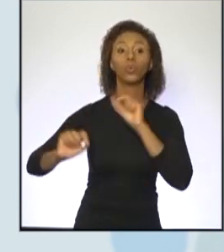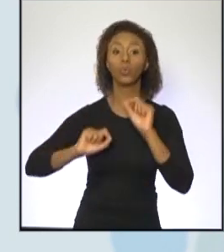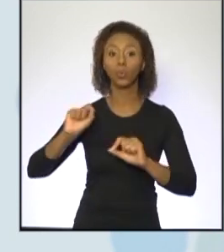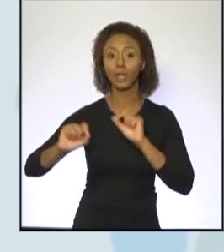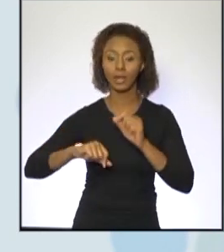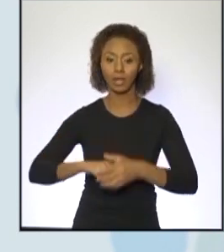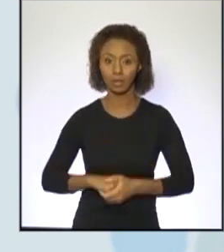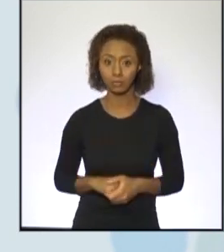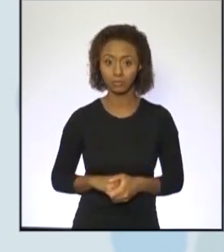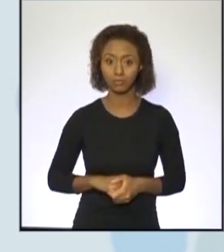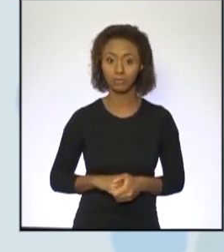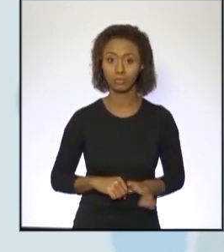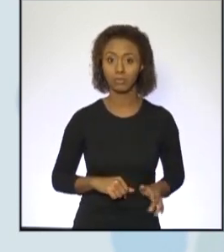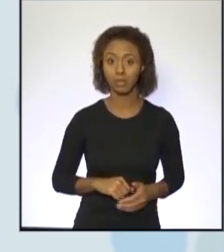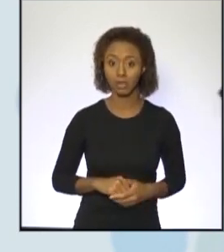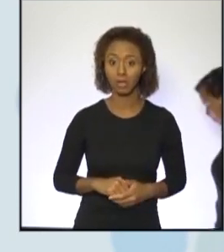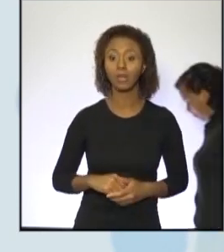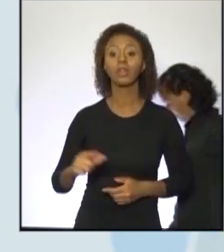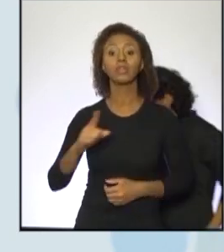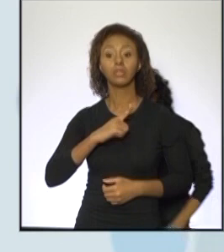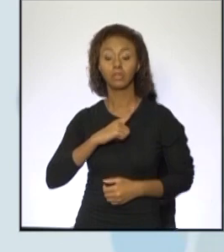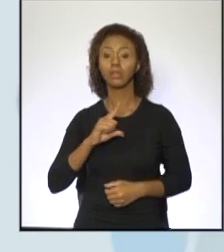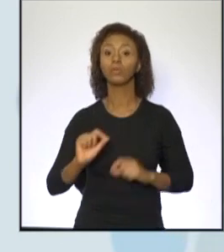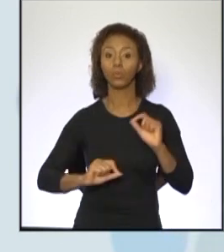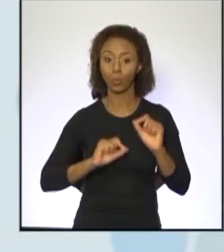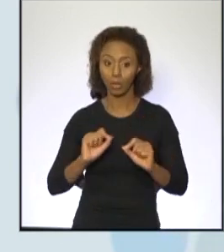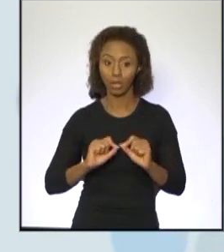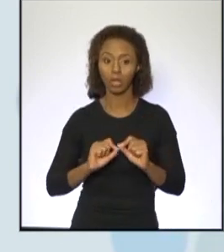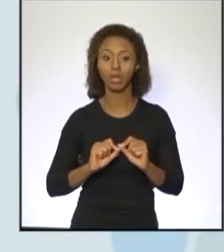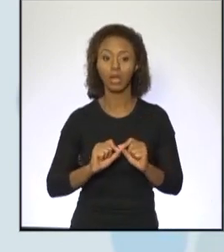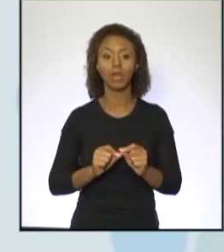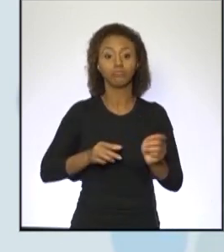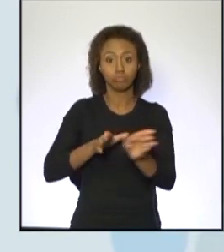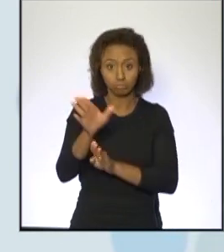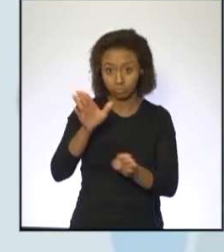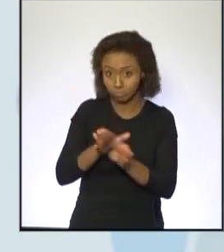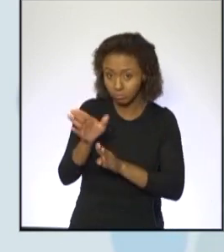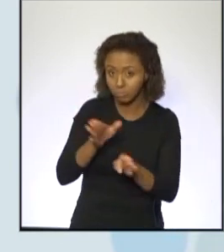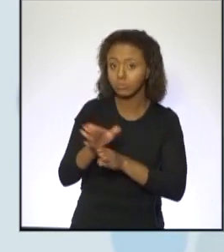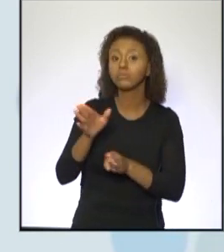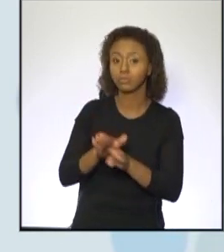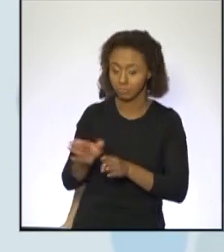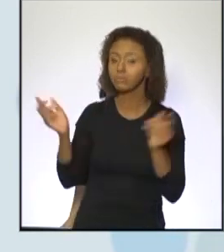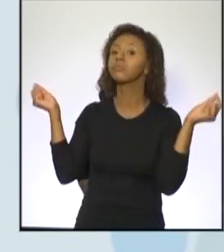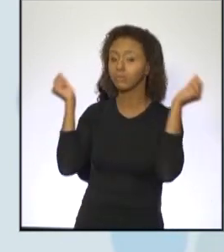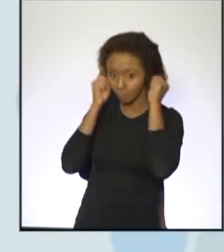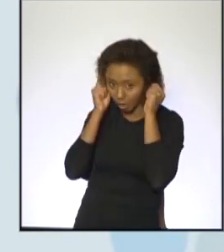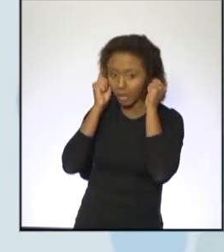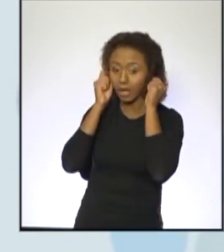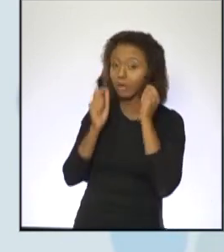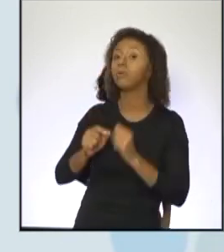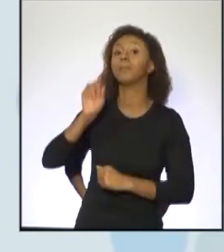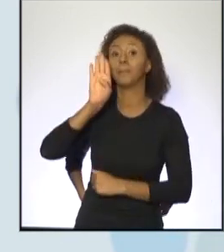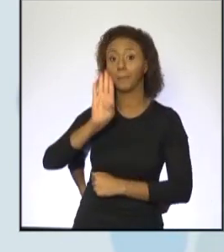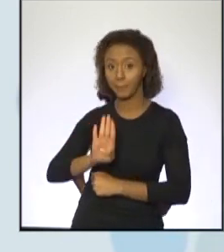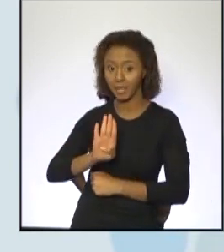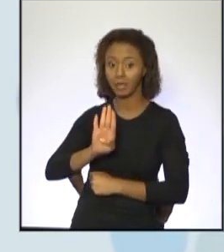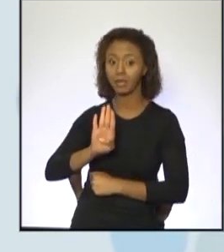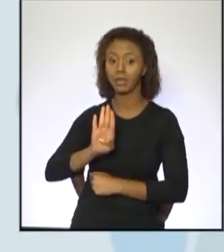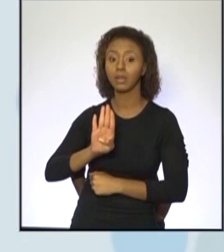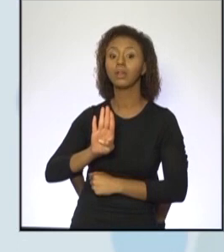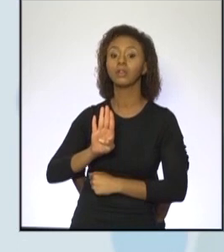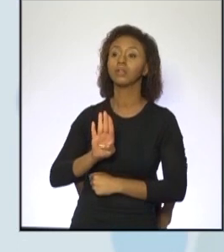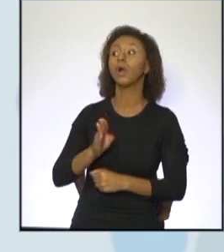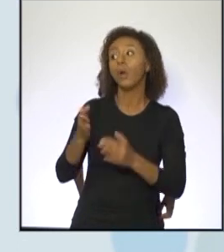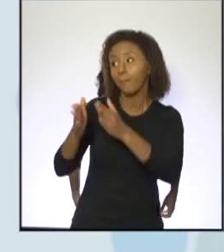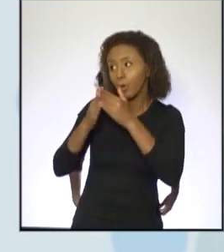orientado a desligar o aparelho. Letra B. Convidado a retirar a se retirar da